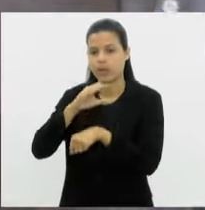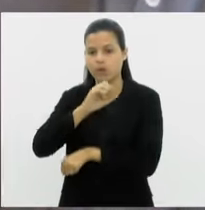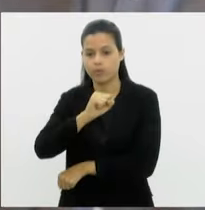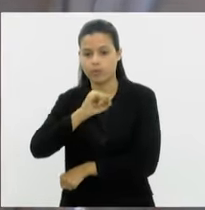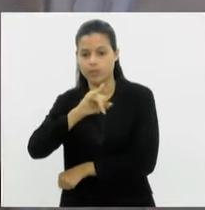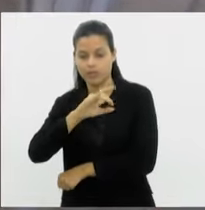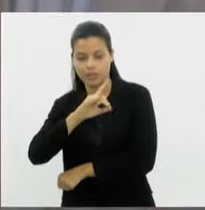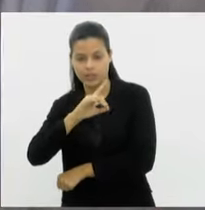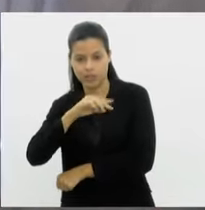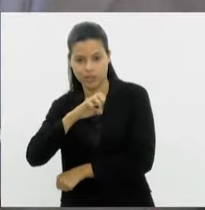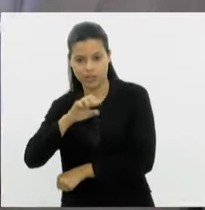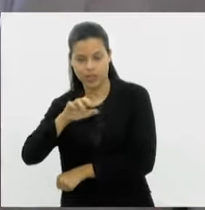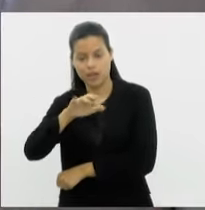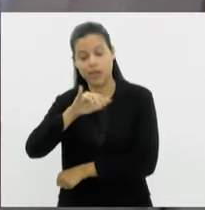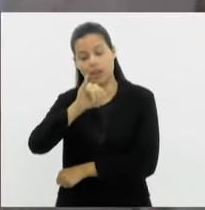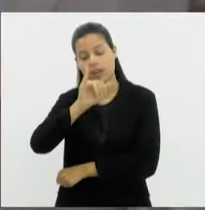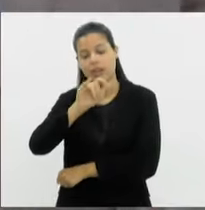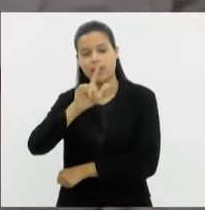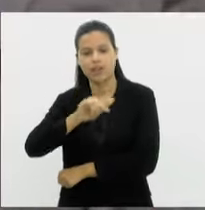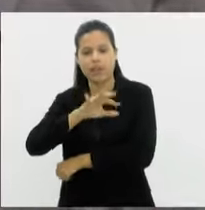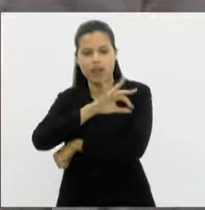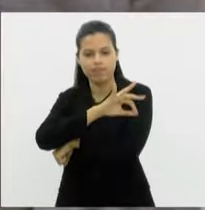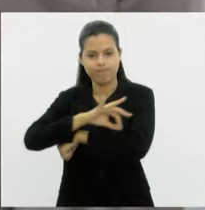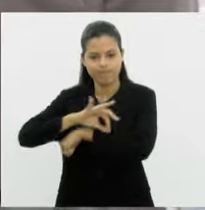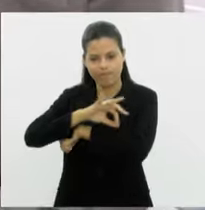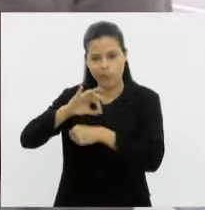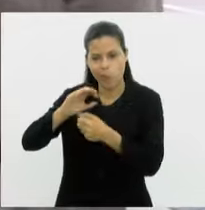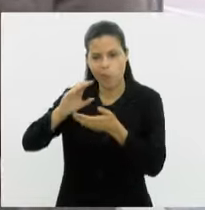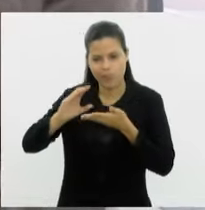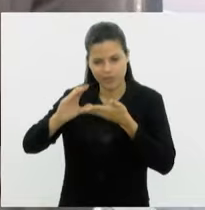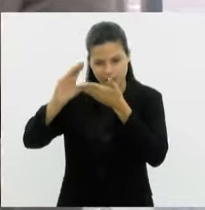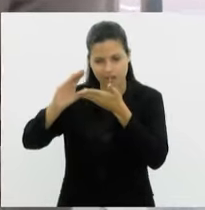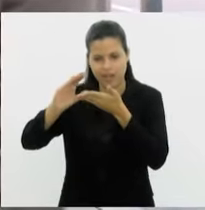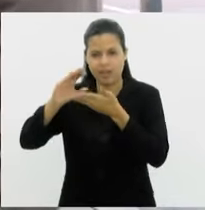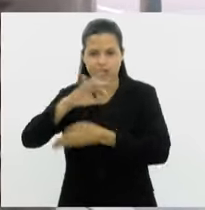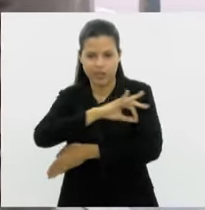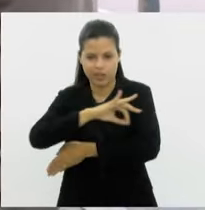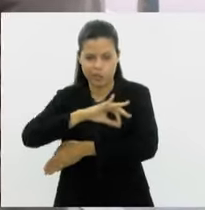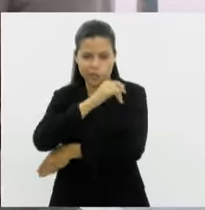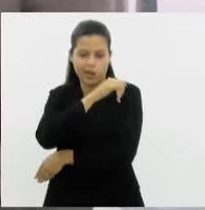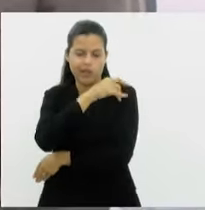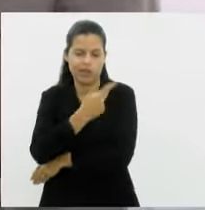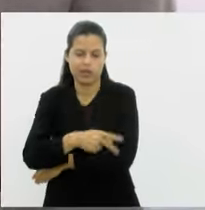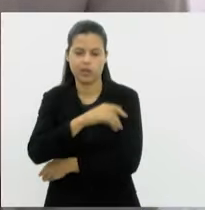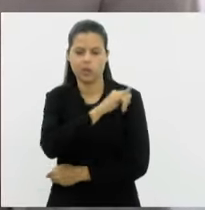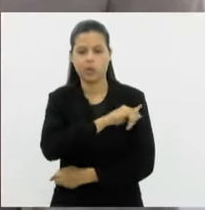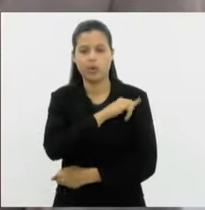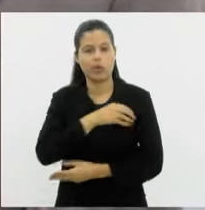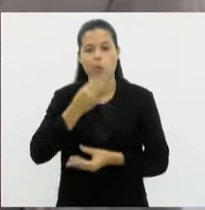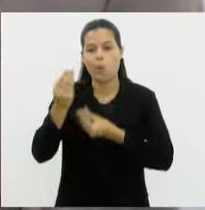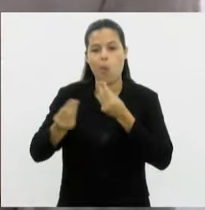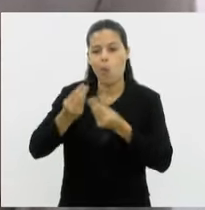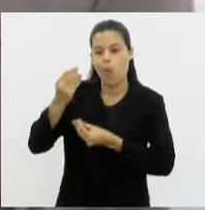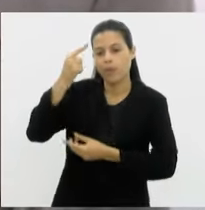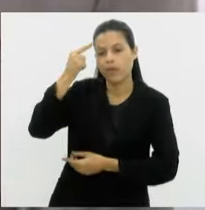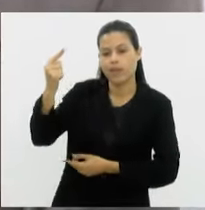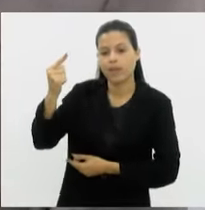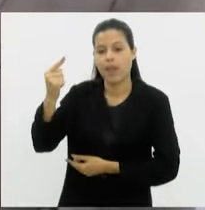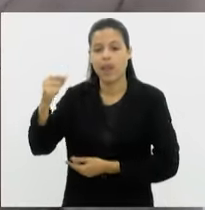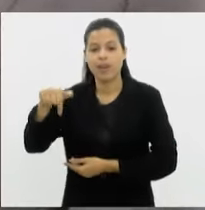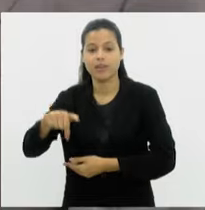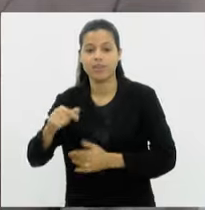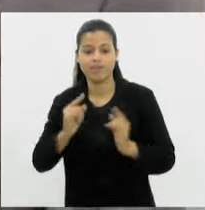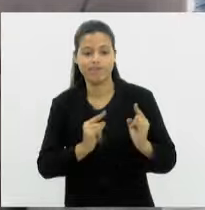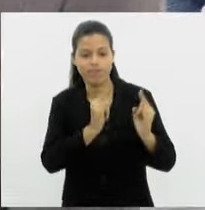presidente do Conselho de Arquitetura e Urbanismo do Rio. Sidney, como surgiu essa iniciativa de trazer utilidade para esses imóveis no centro do Rio que estão